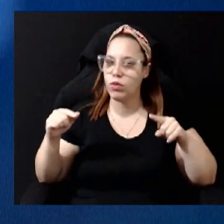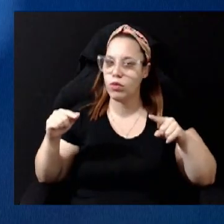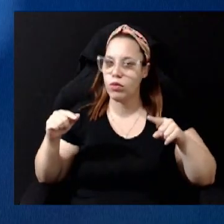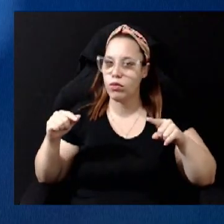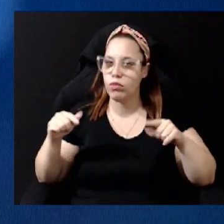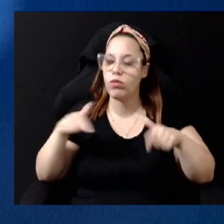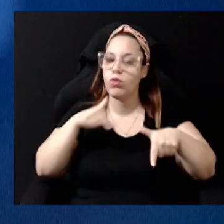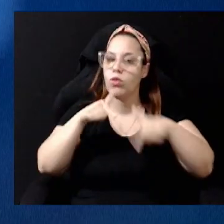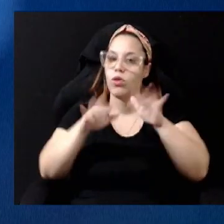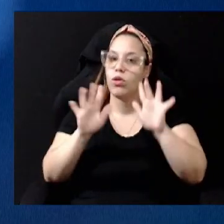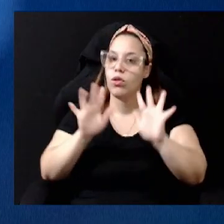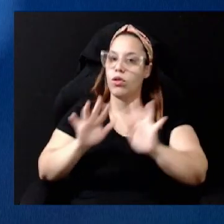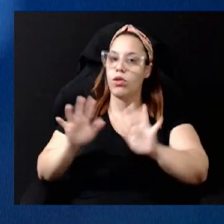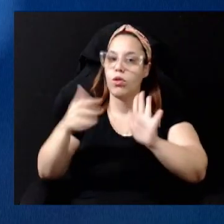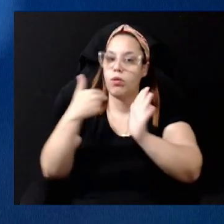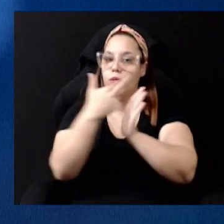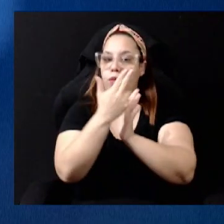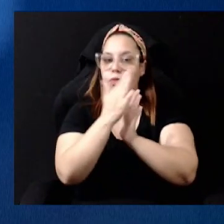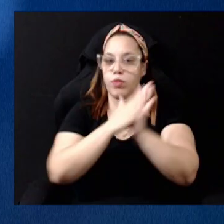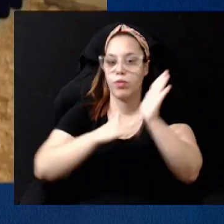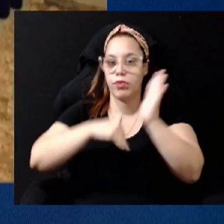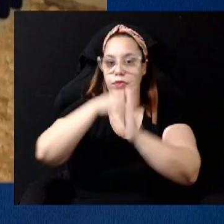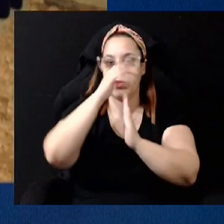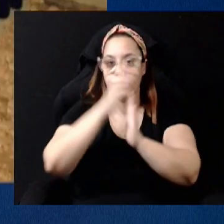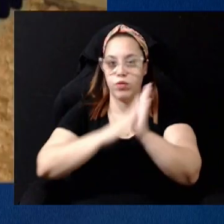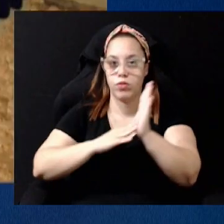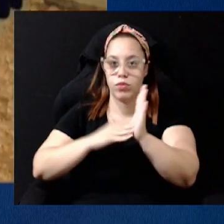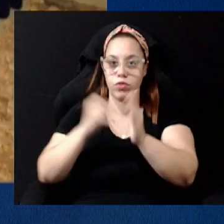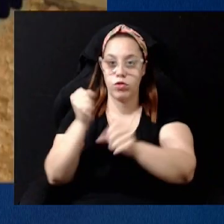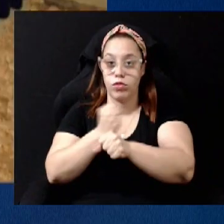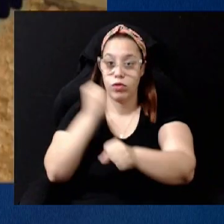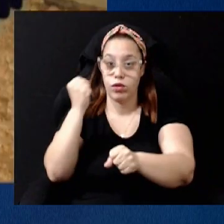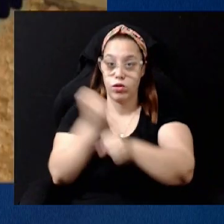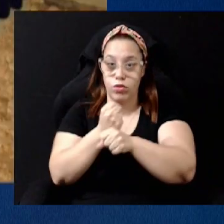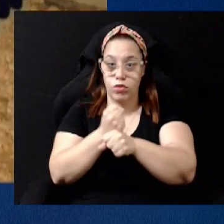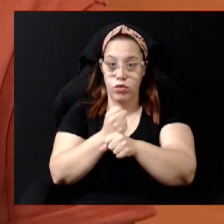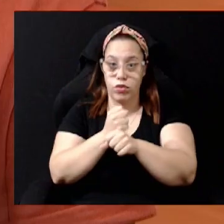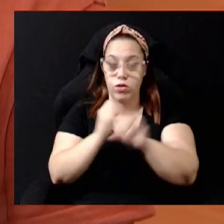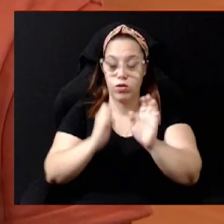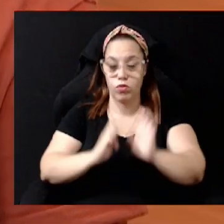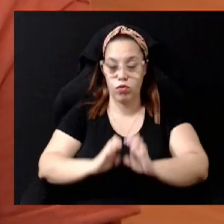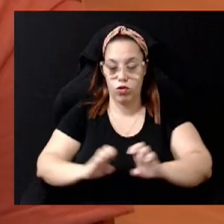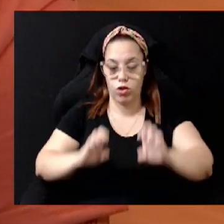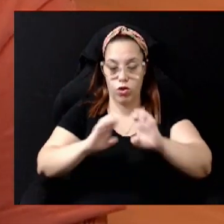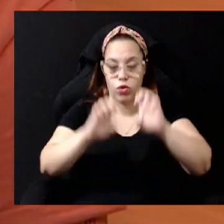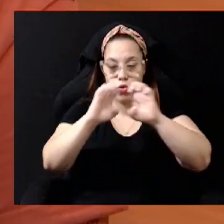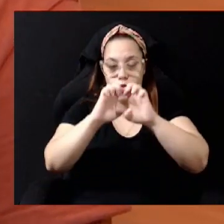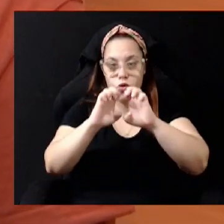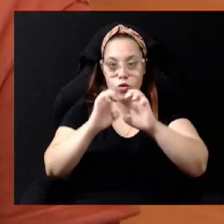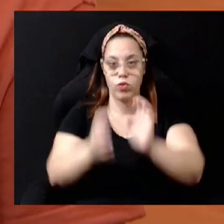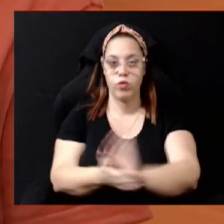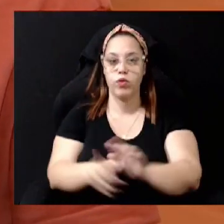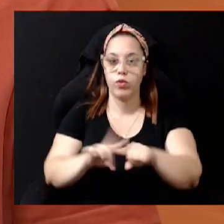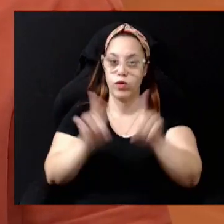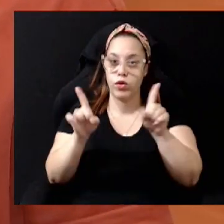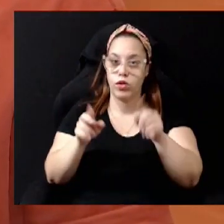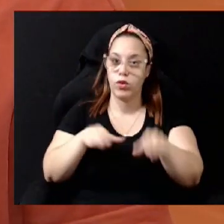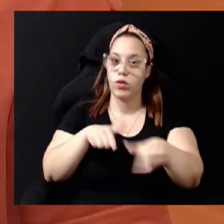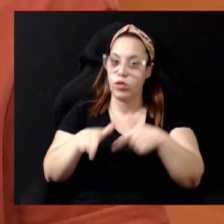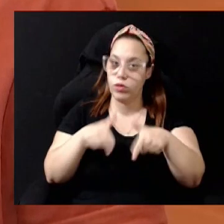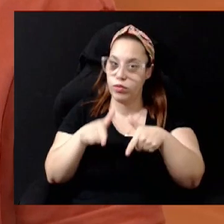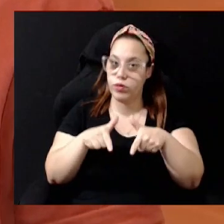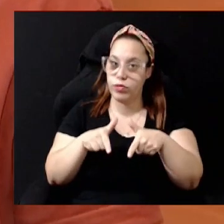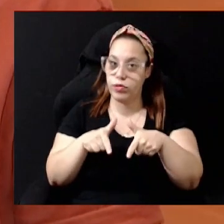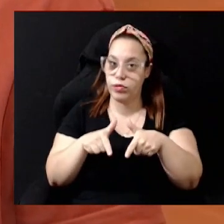mãos, pintura, construção de obras, esculpia, mas também trabalhava muito com multimídias,